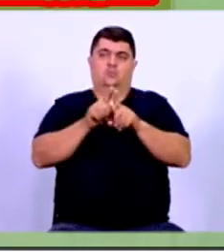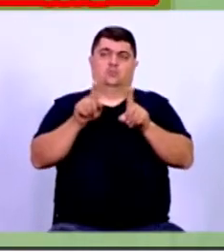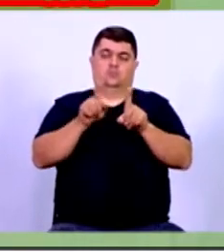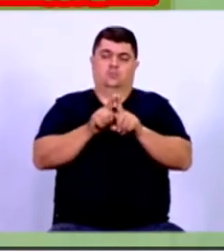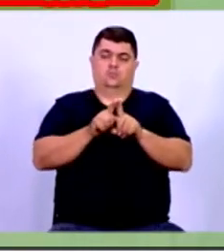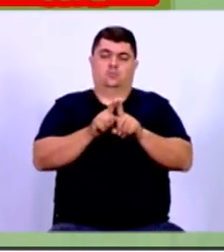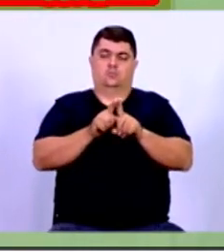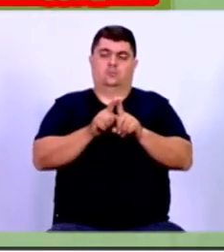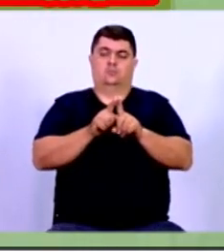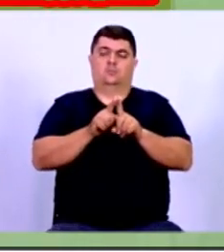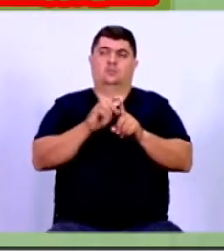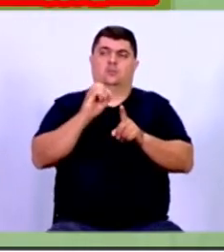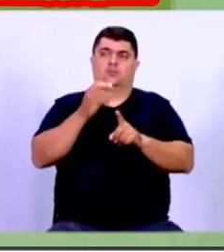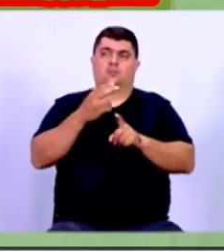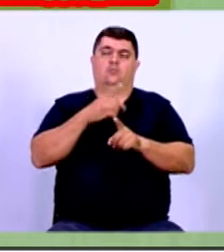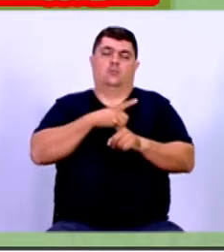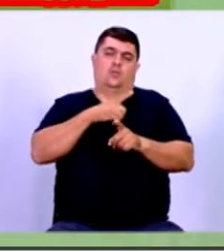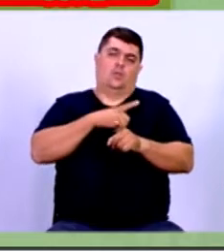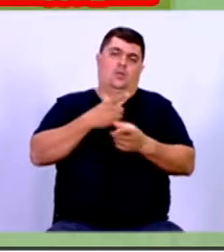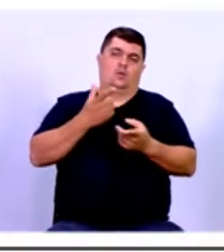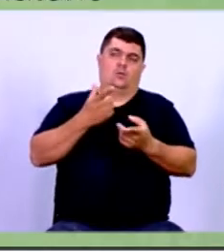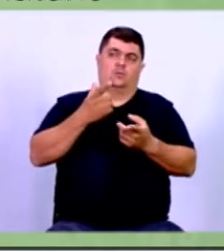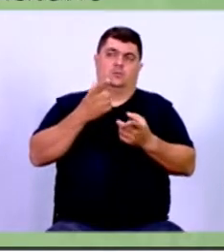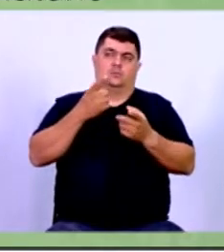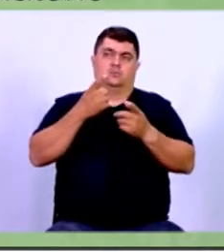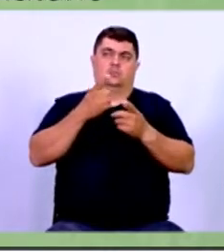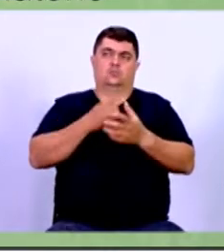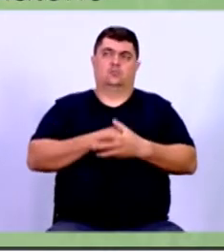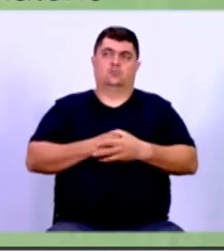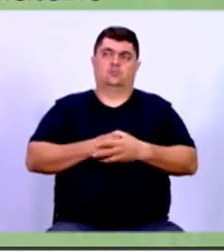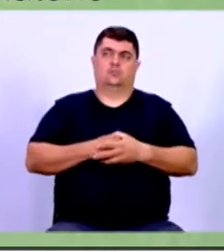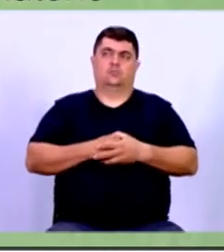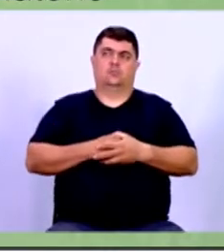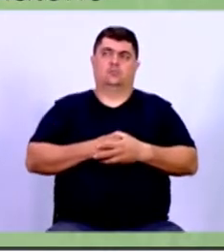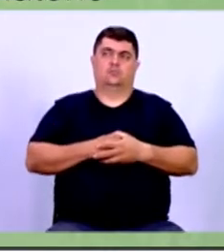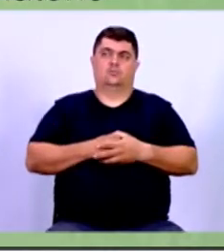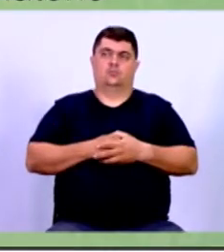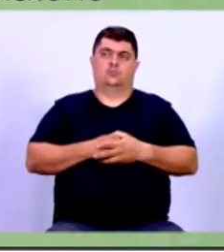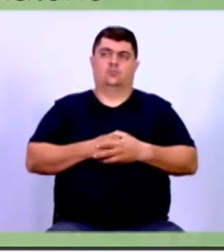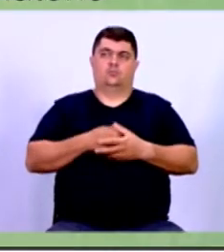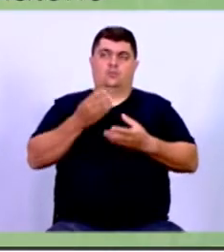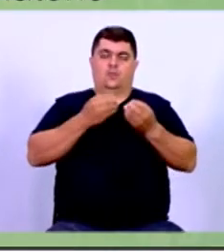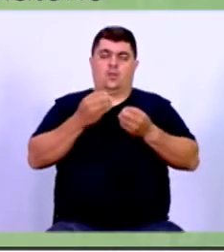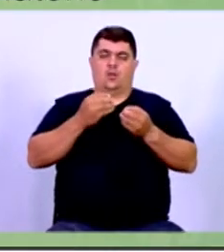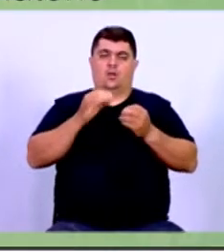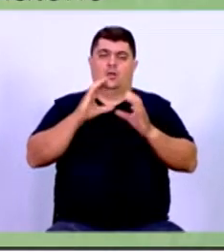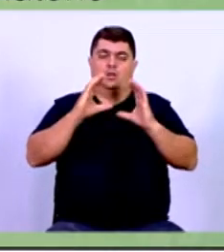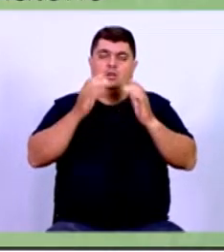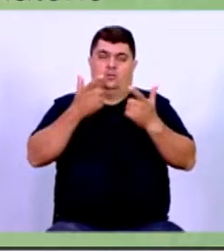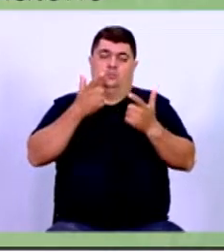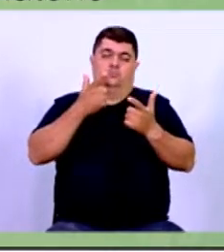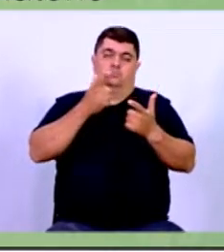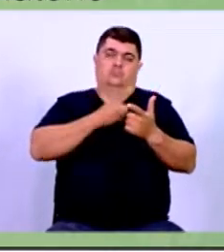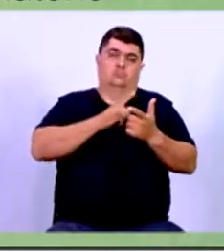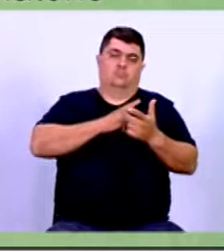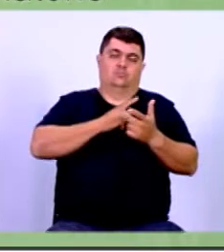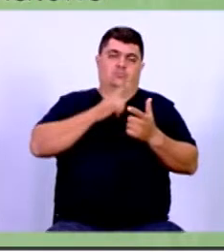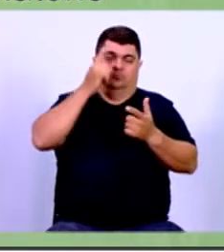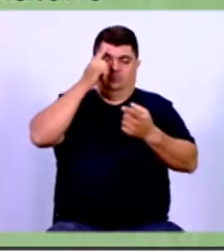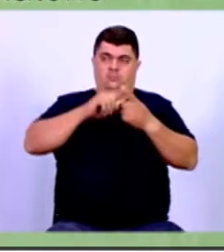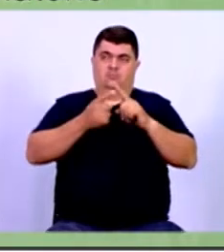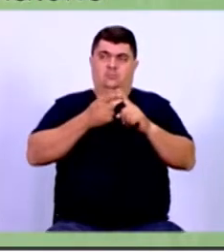liberal, ou a instituição que é a instituição concedente do estágio. Então, a lógica do estágio organiza da seguinte